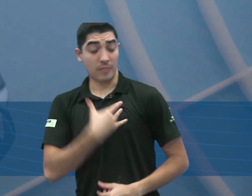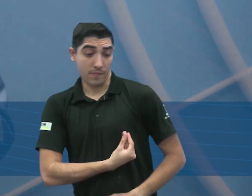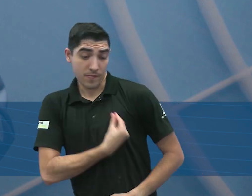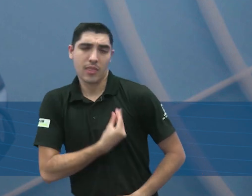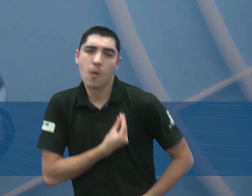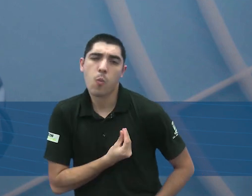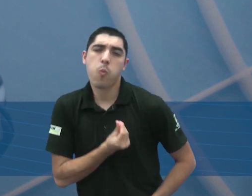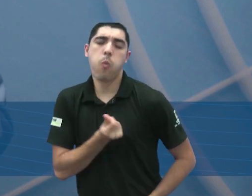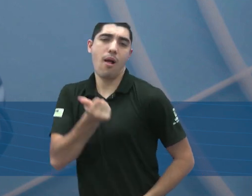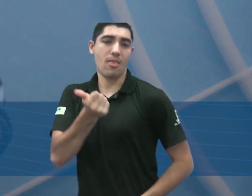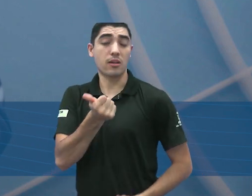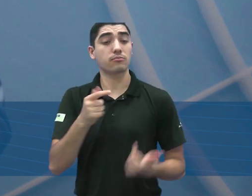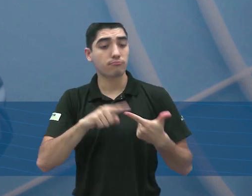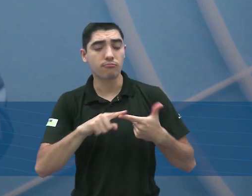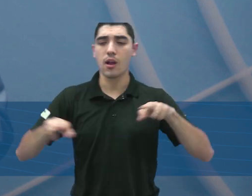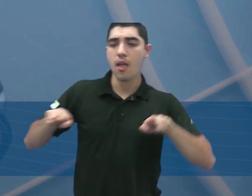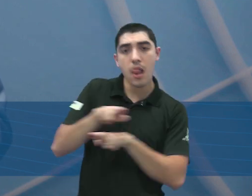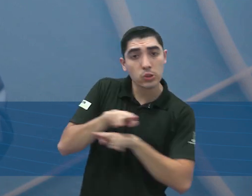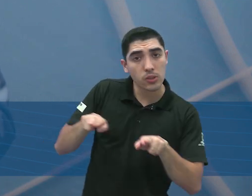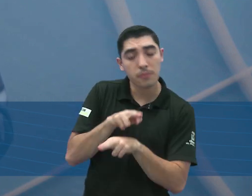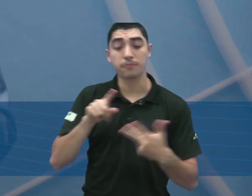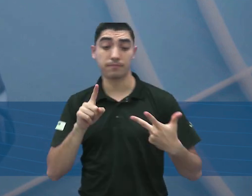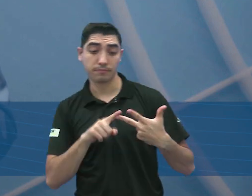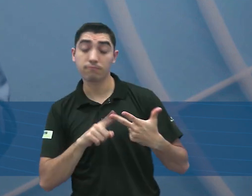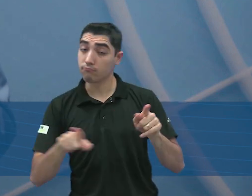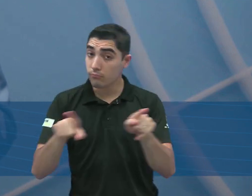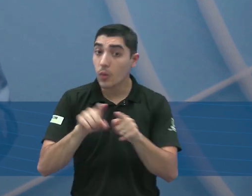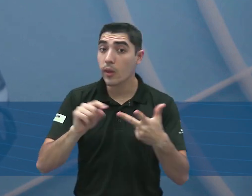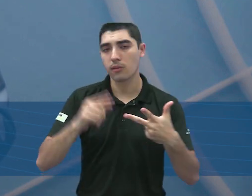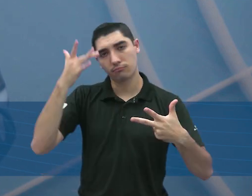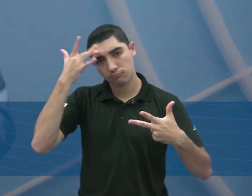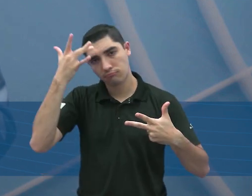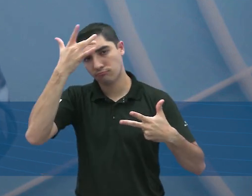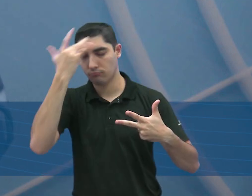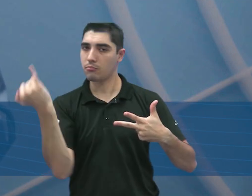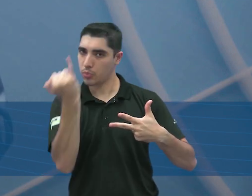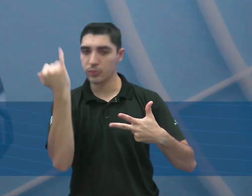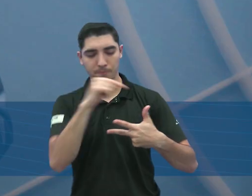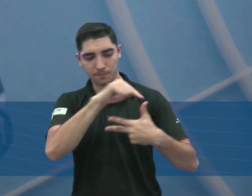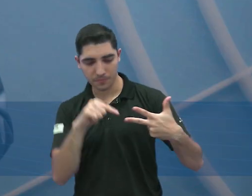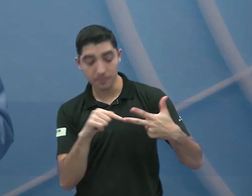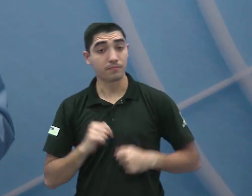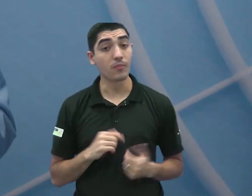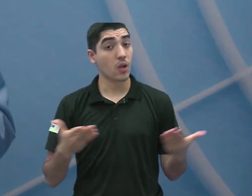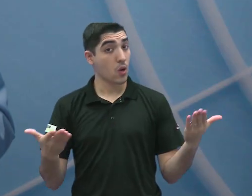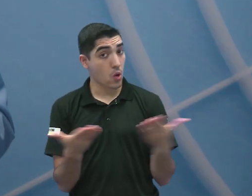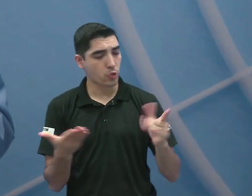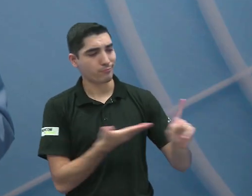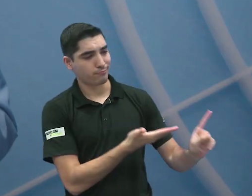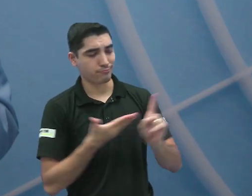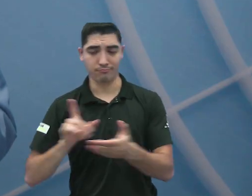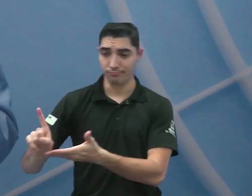de vida, relações interpessoais e, claro, saúde mental. E para conversar com a gente sobre